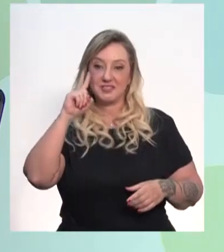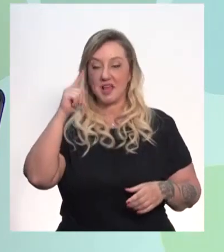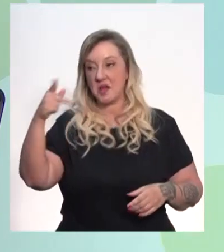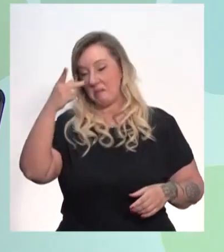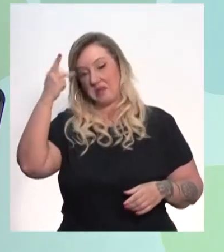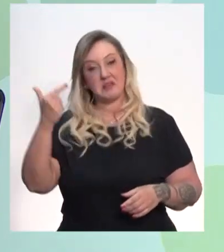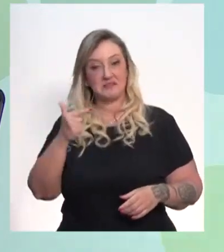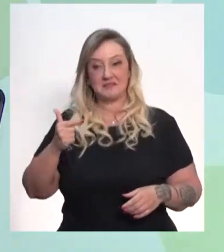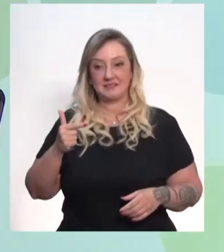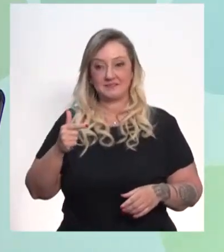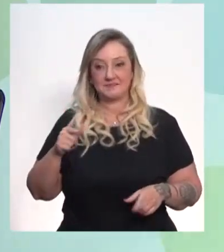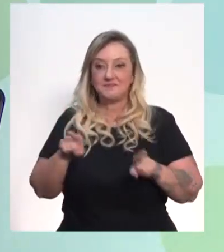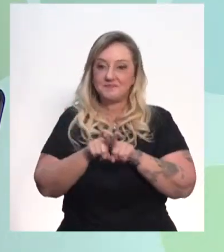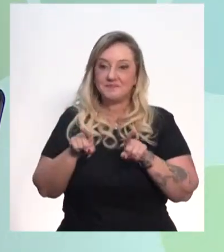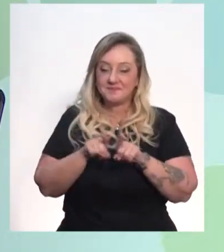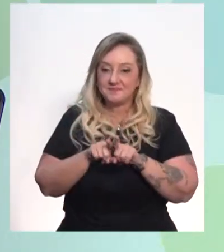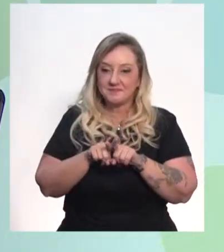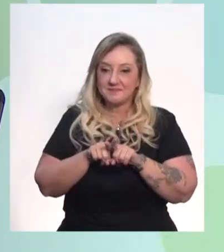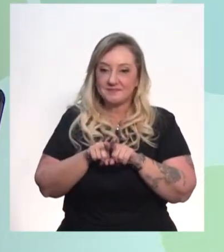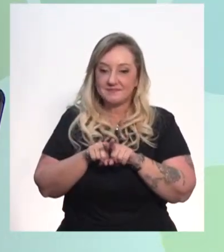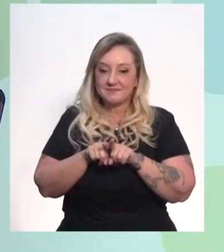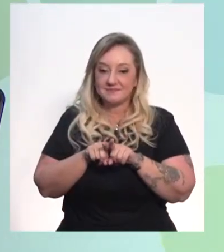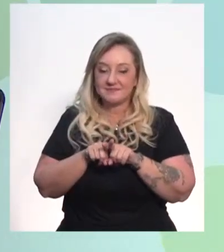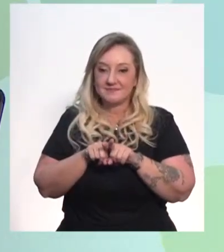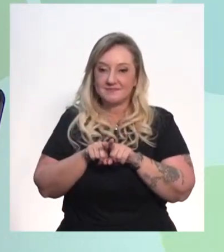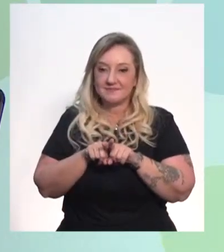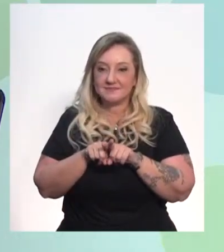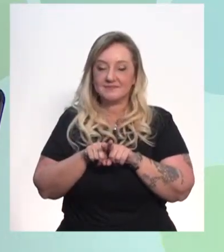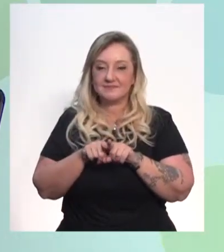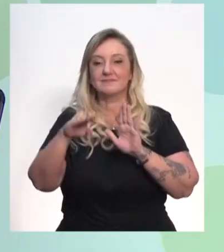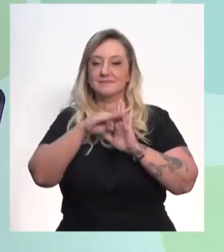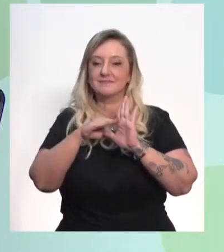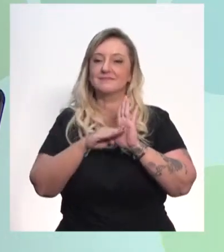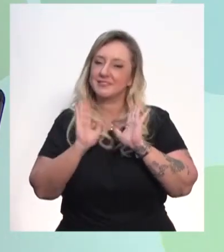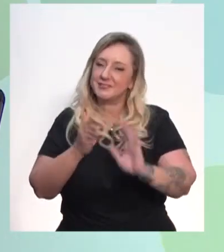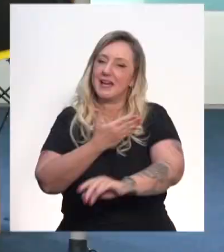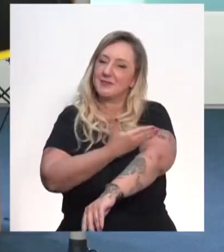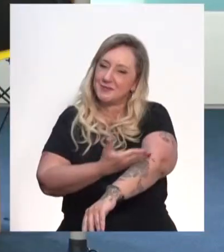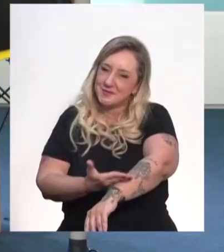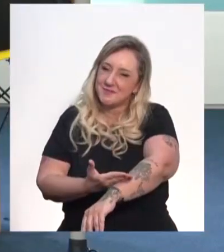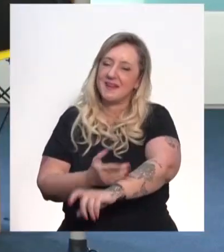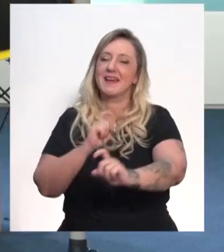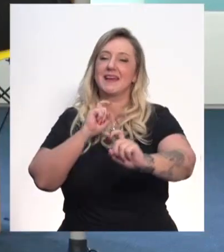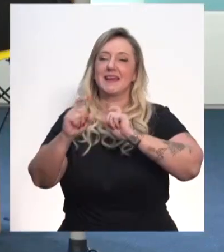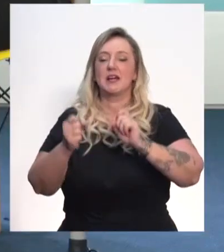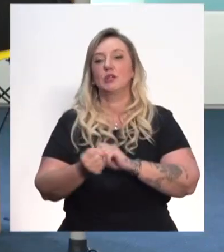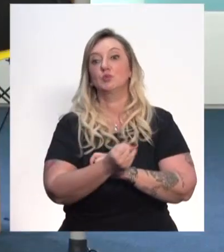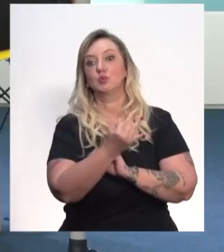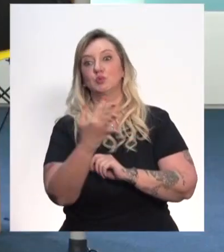Adicione uma descrição, é opcional, e aqui na privacidade você